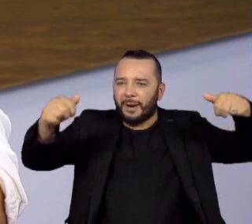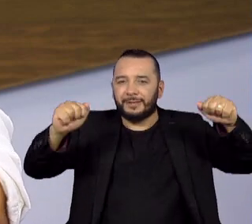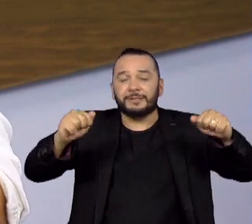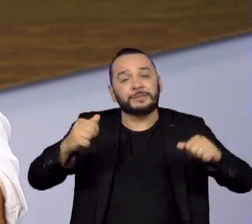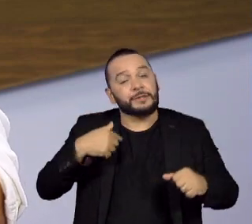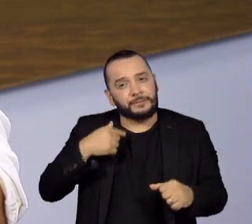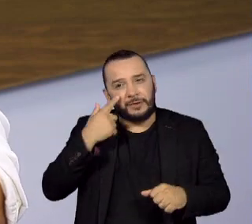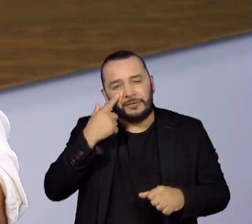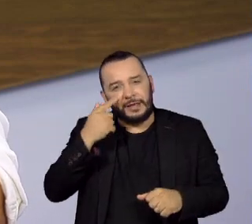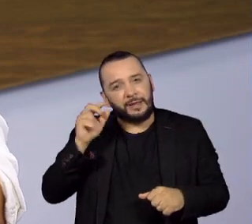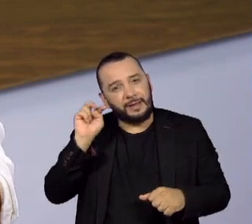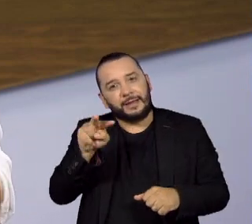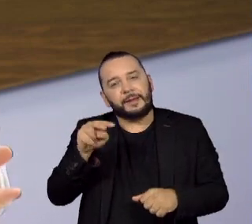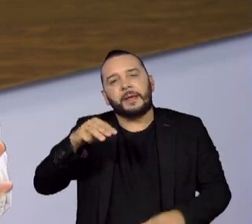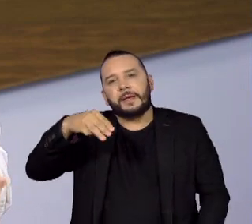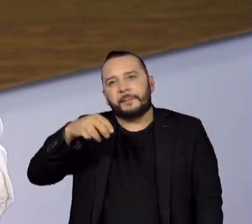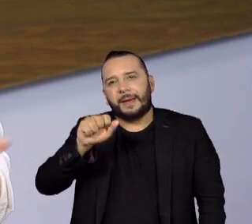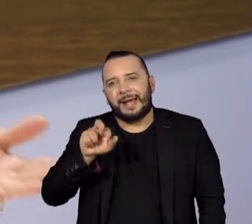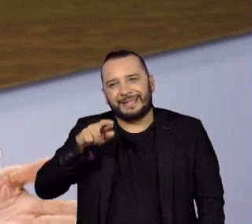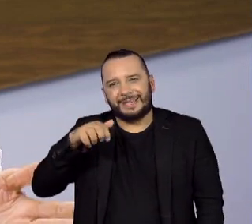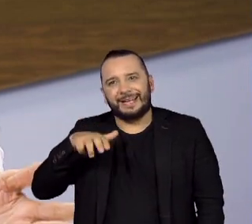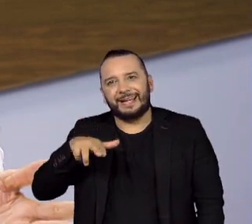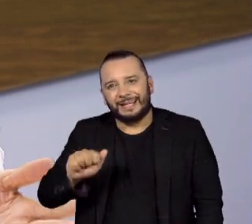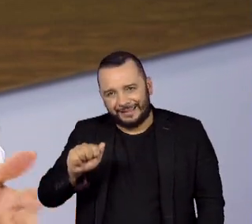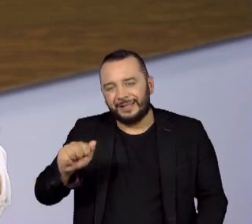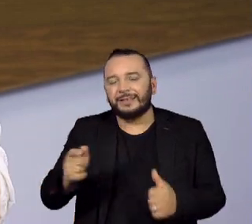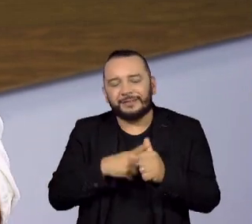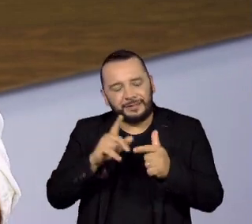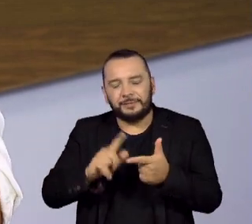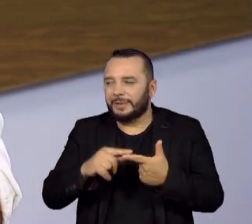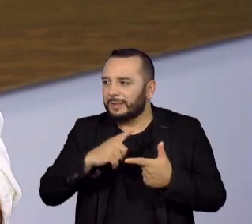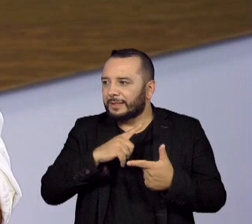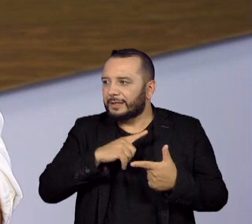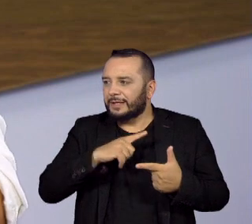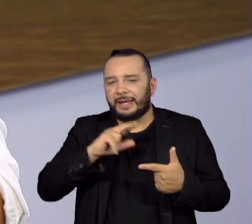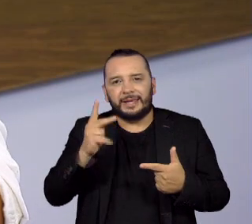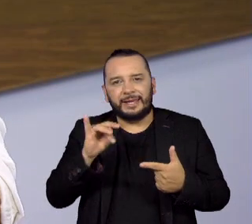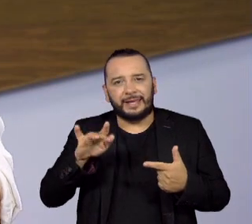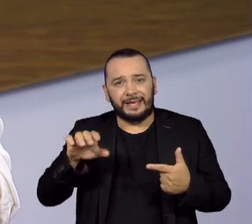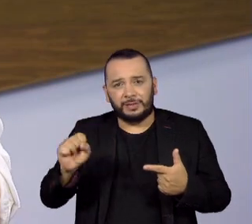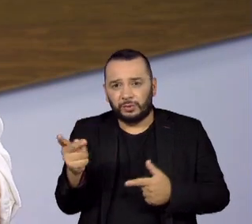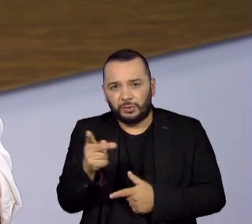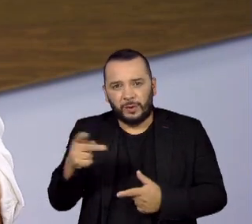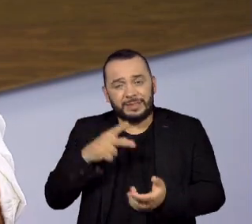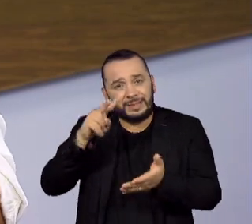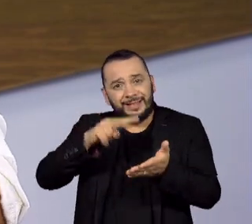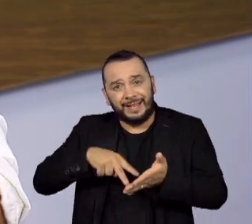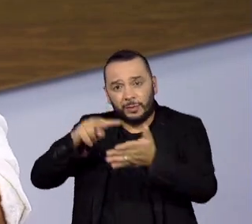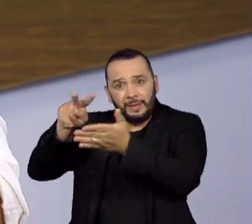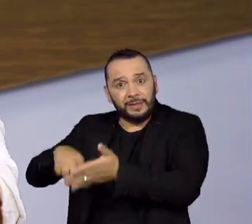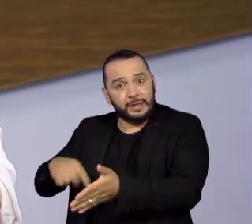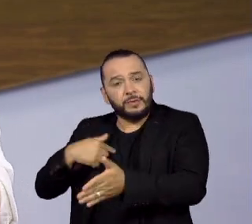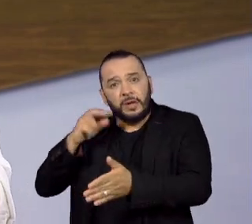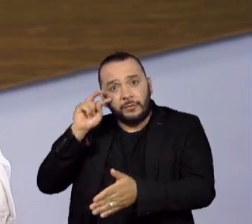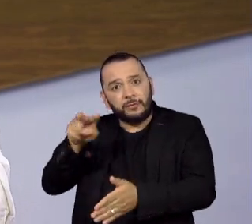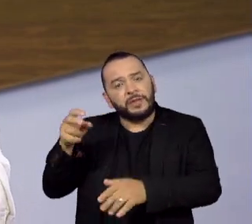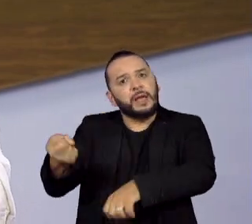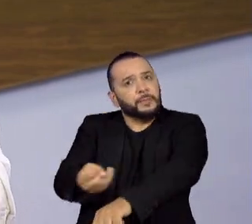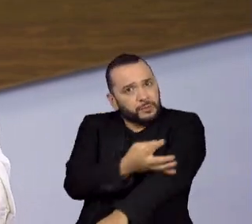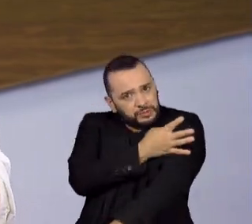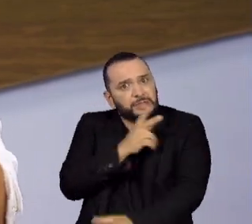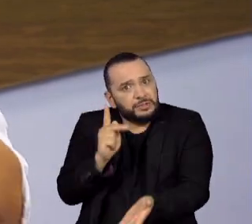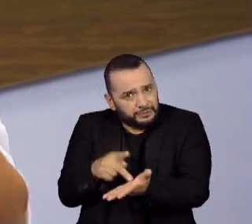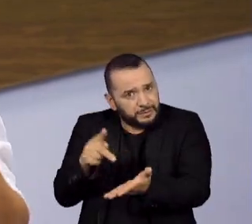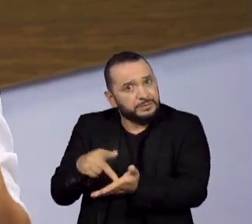Lima e o Henrique Dias fazendo uma leitura dias atrás da peça. Ver o texto ganhar vida, né? Você vê